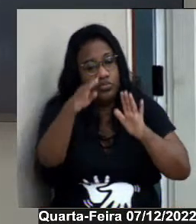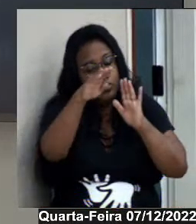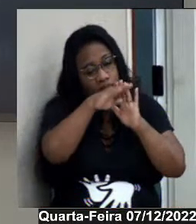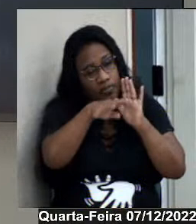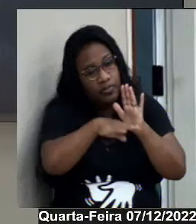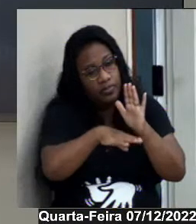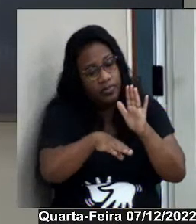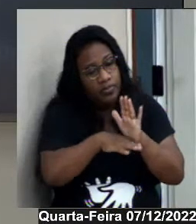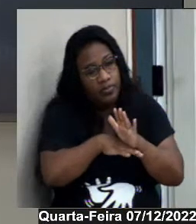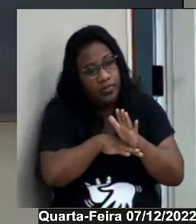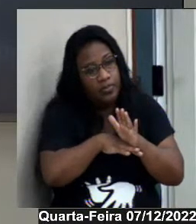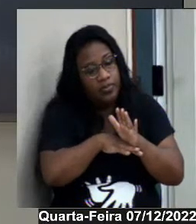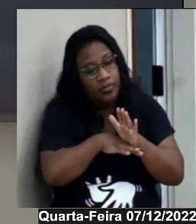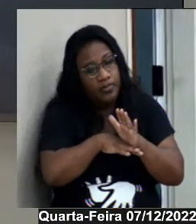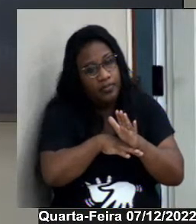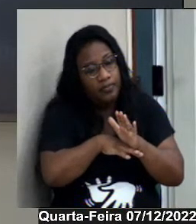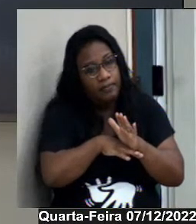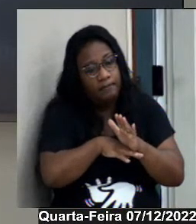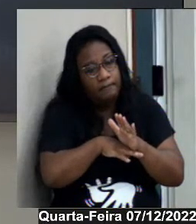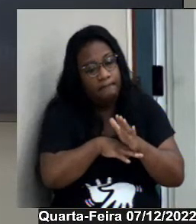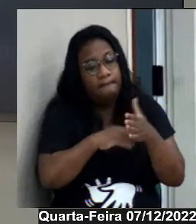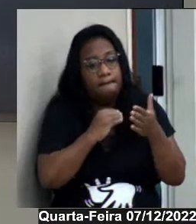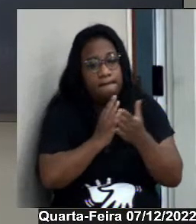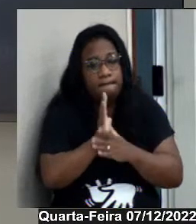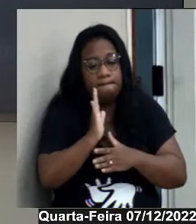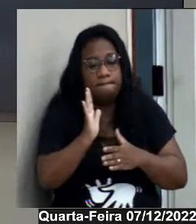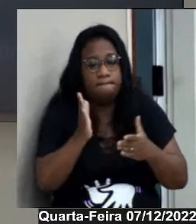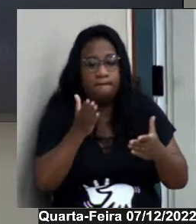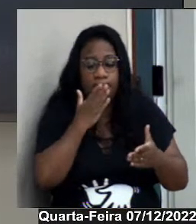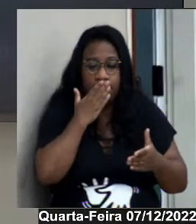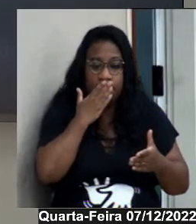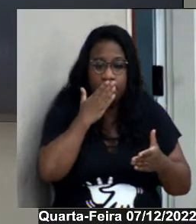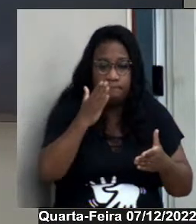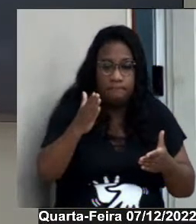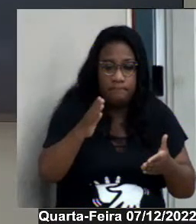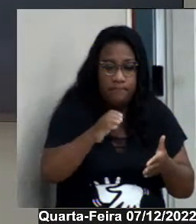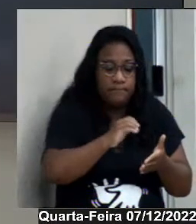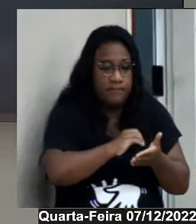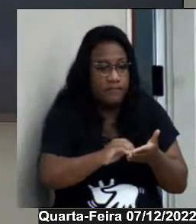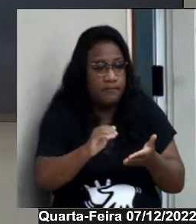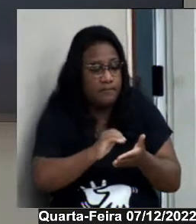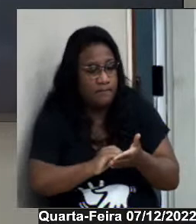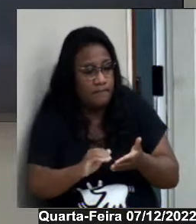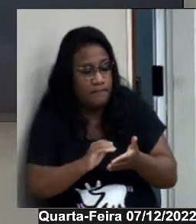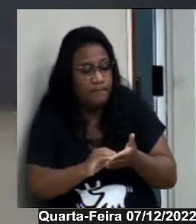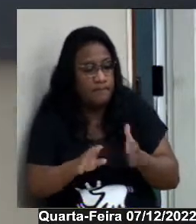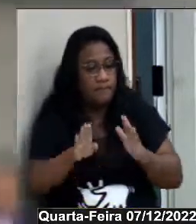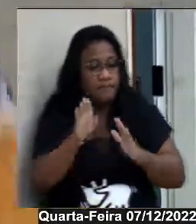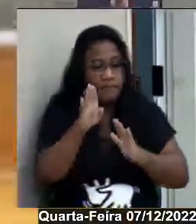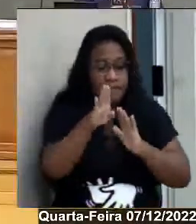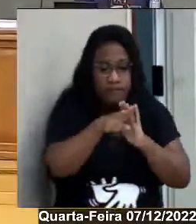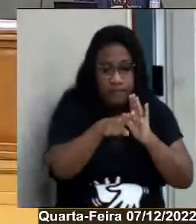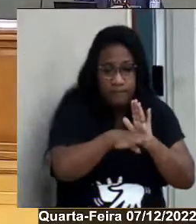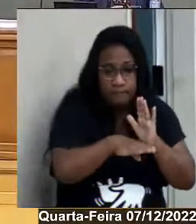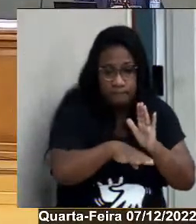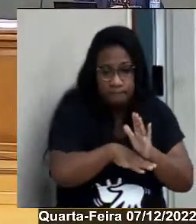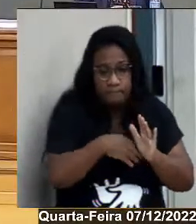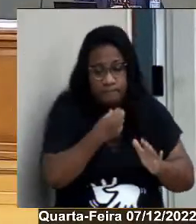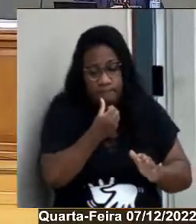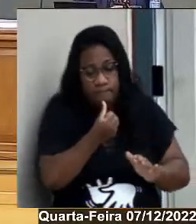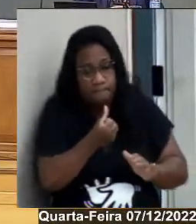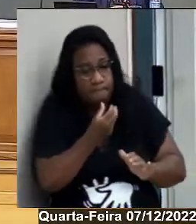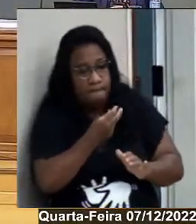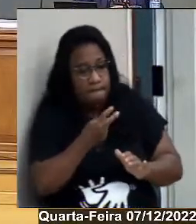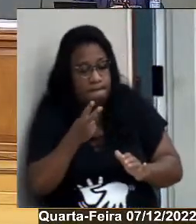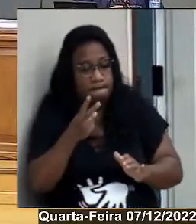O projeto de decreto legislativo número 61/2022 está aprovado. Solicito ao senhor secretário que faça a leitura do projeto de decreto